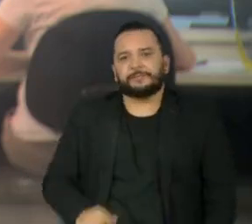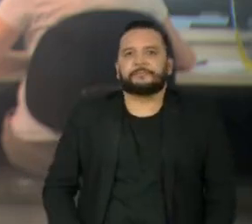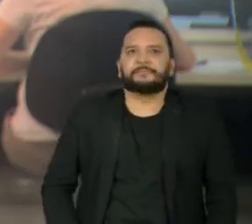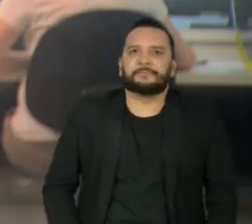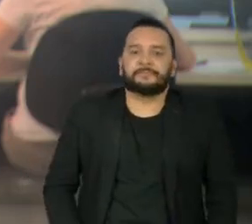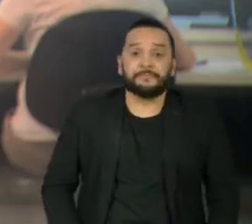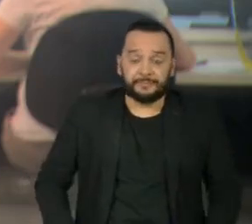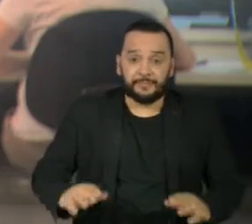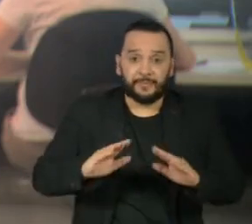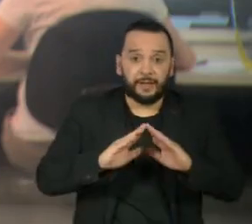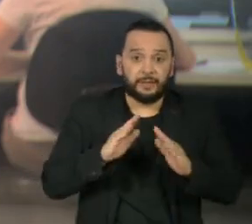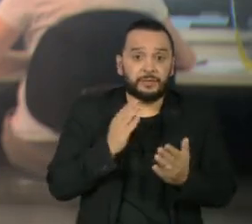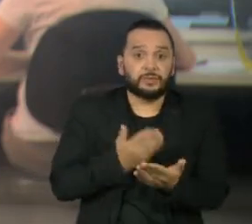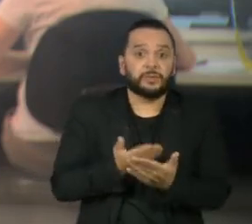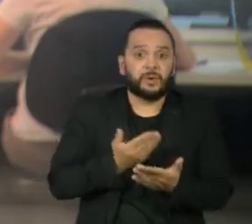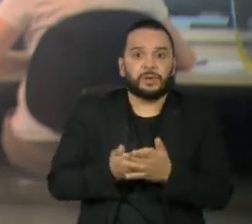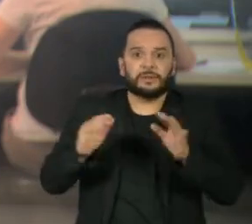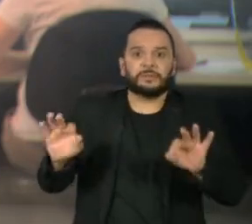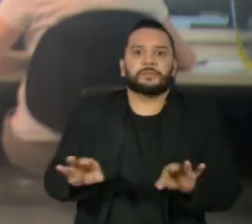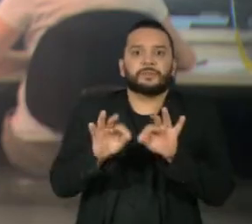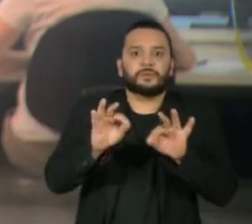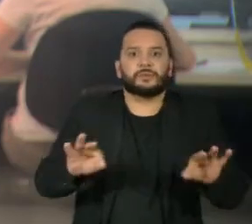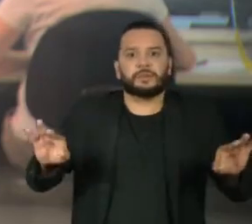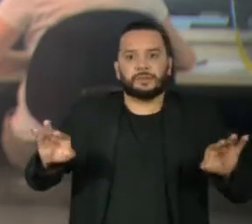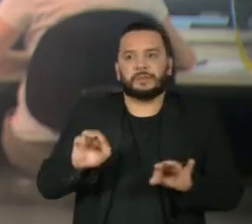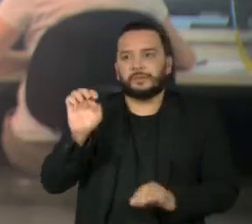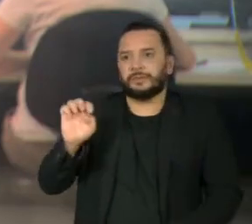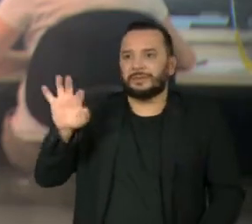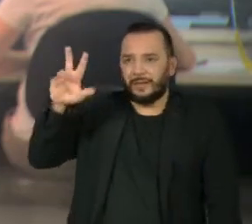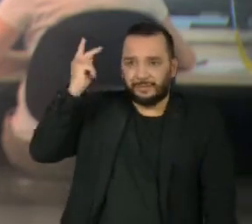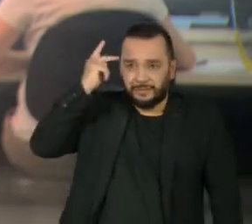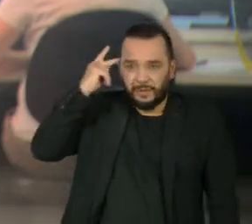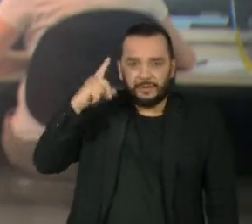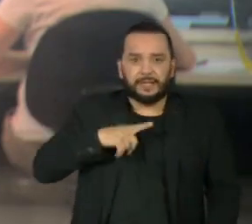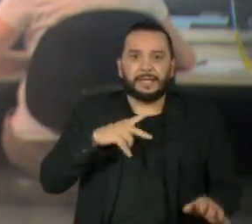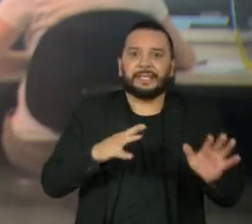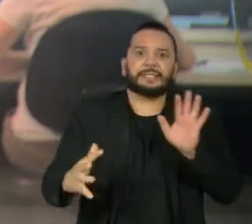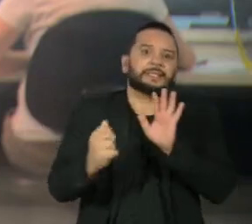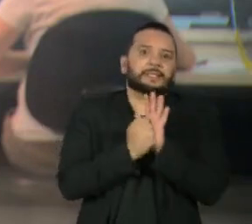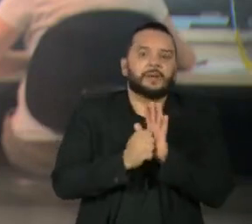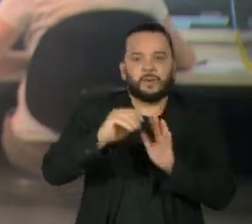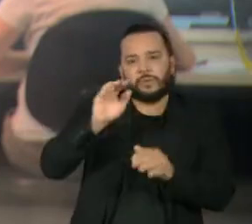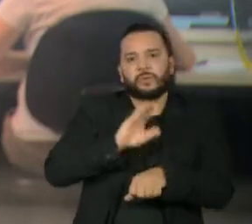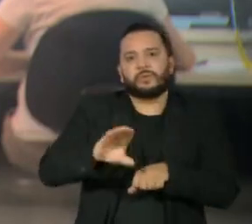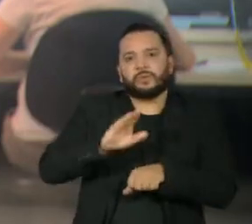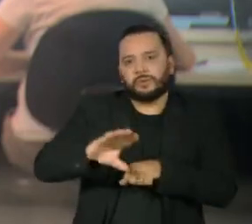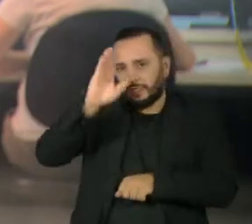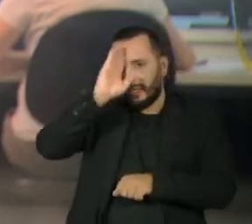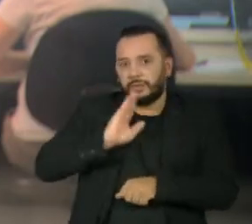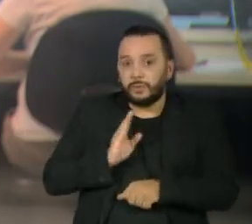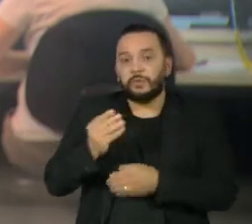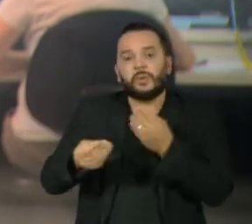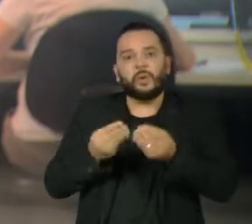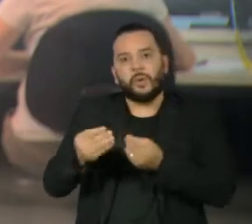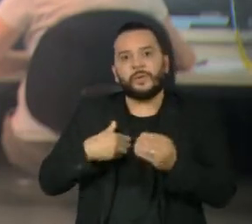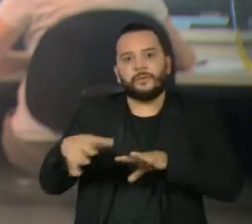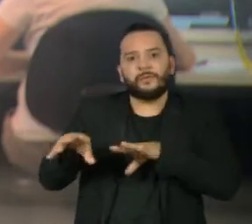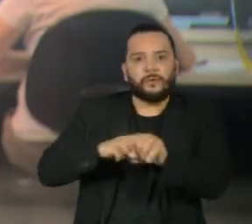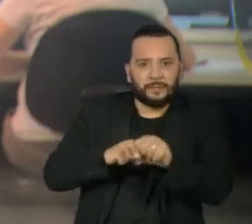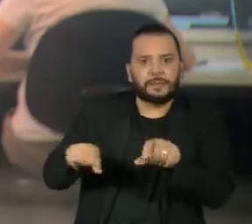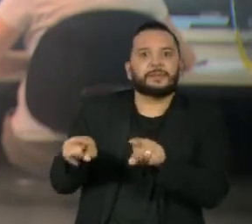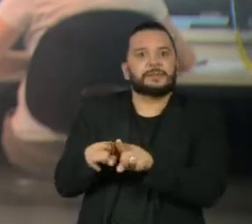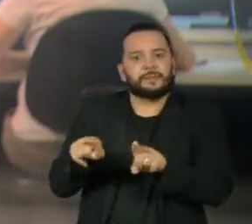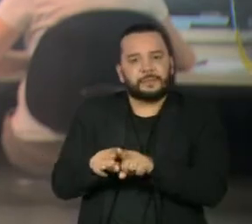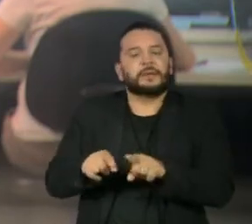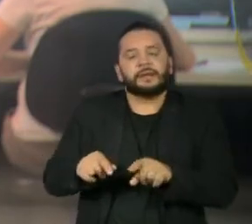A Escola de Música do Estado de São Paulo está com inscrições abertas para cursos gratuitos de formação e especialização